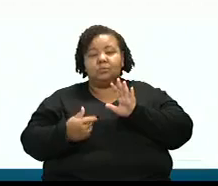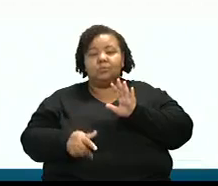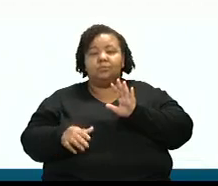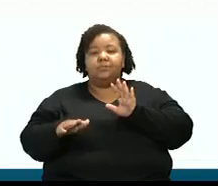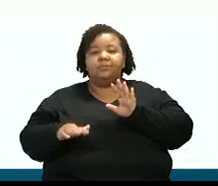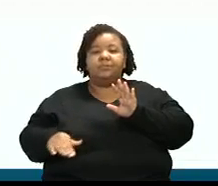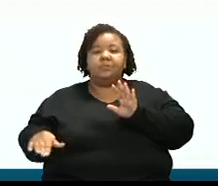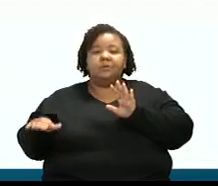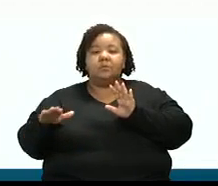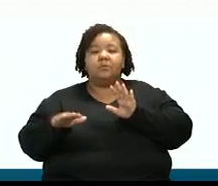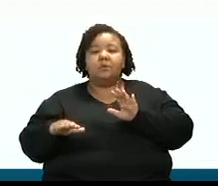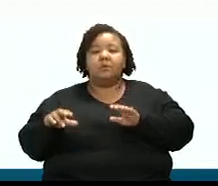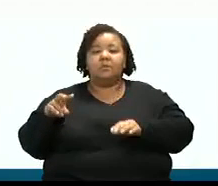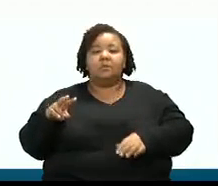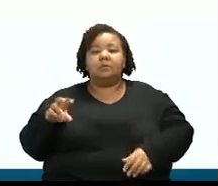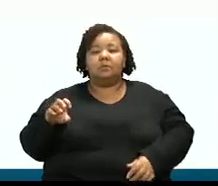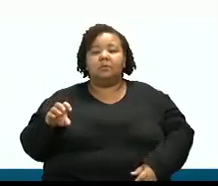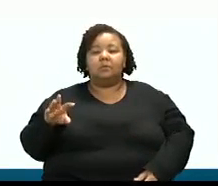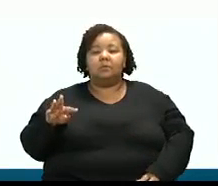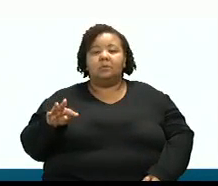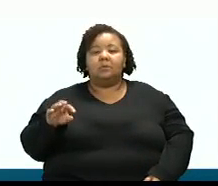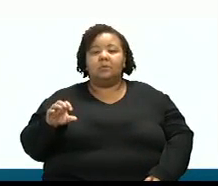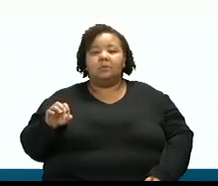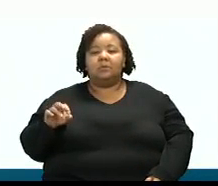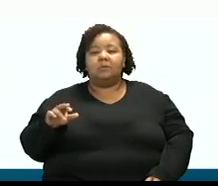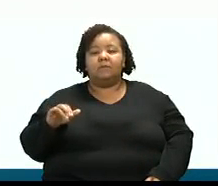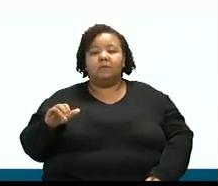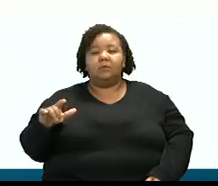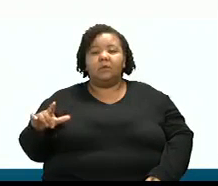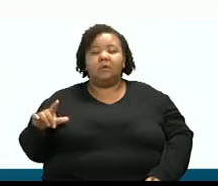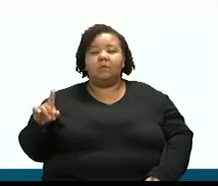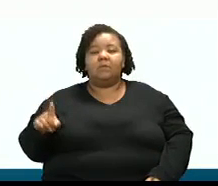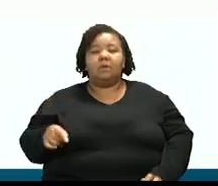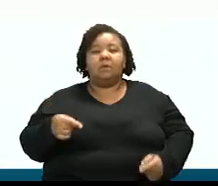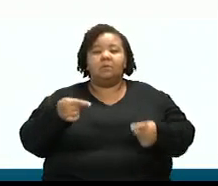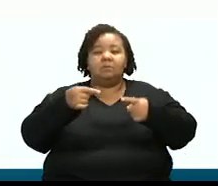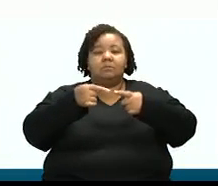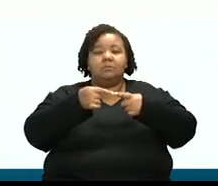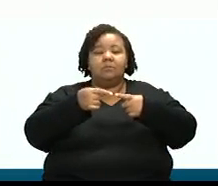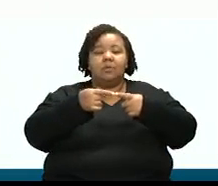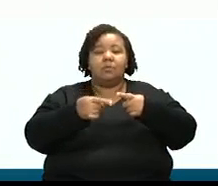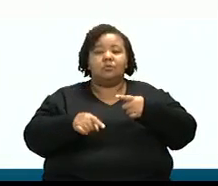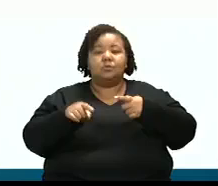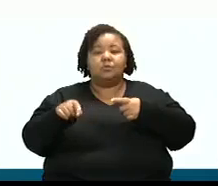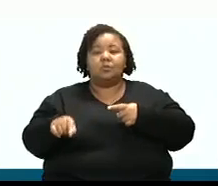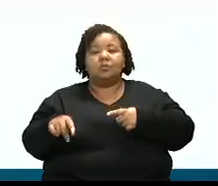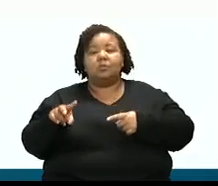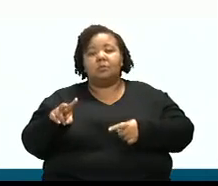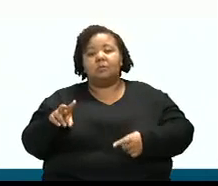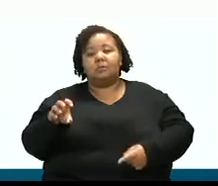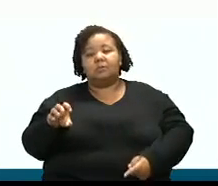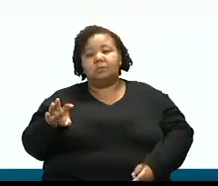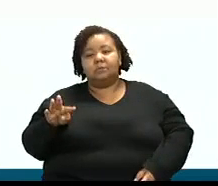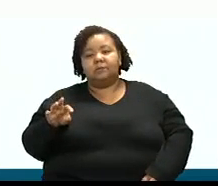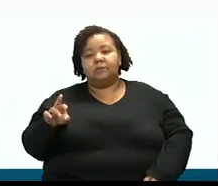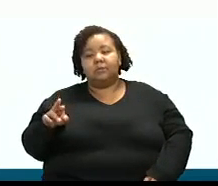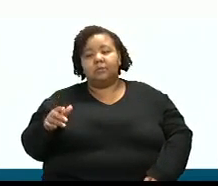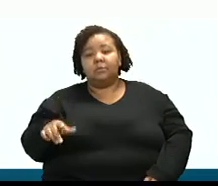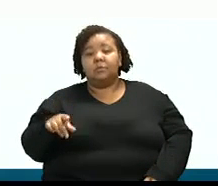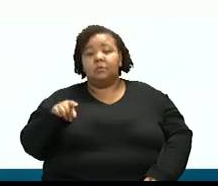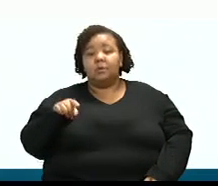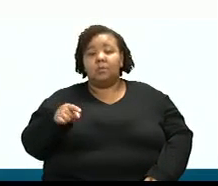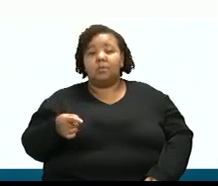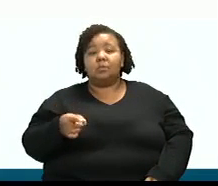campo vetorial, como nós vimos, ele vai associar ponto a vetor. Então, se eu tenho um ponto no R2,